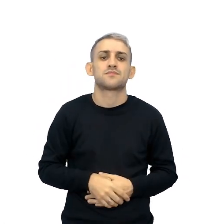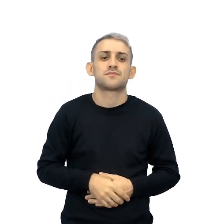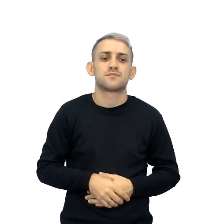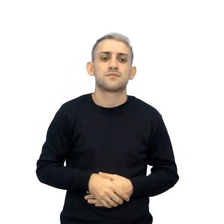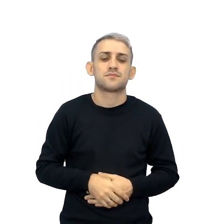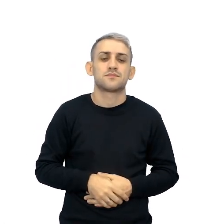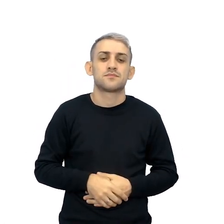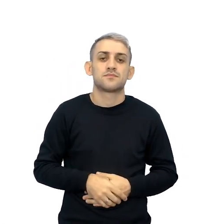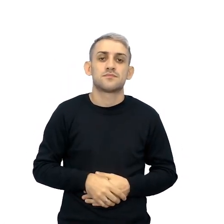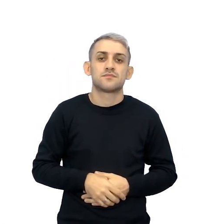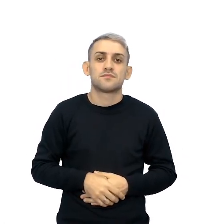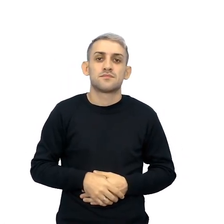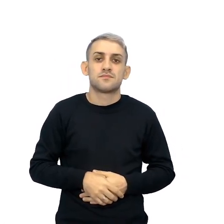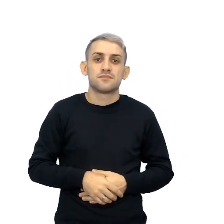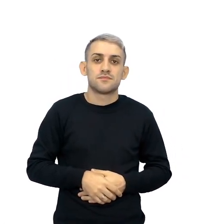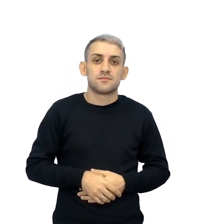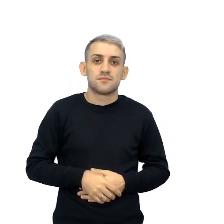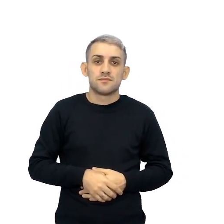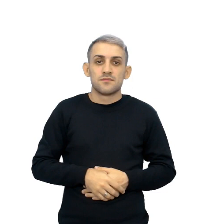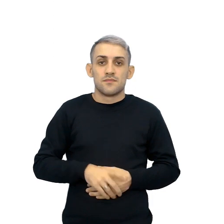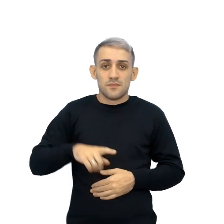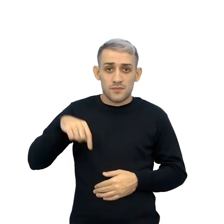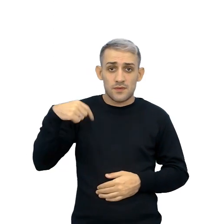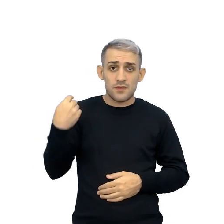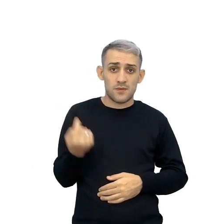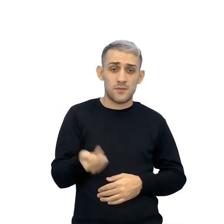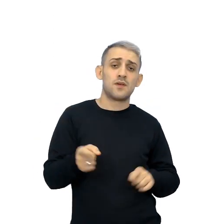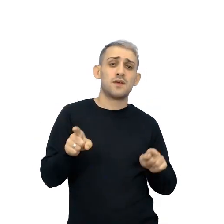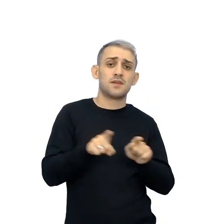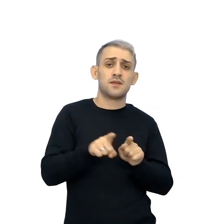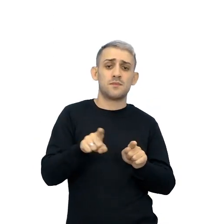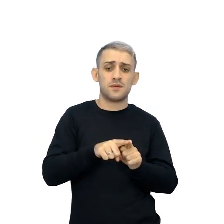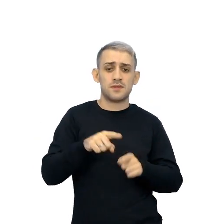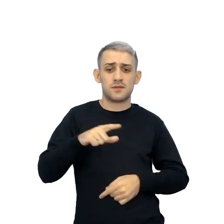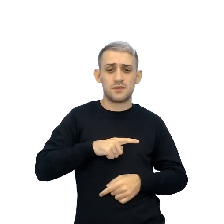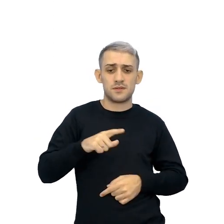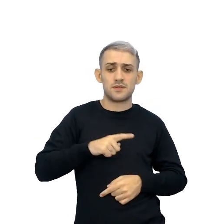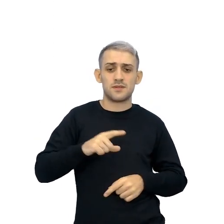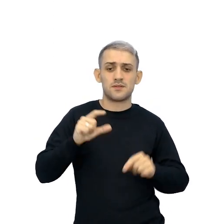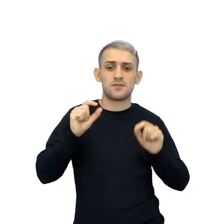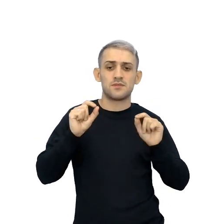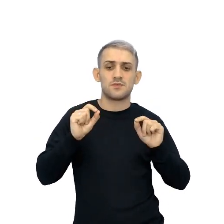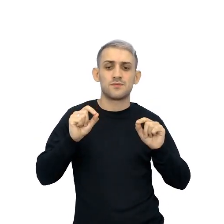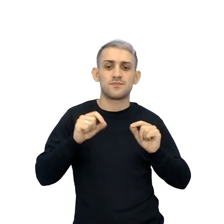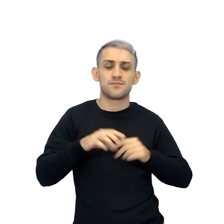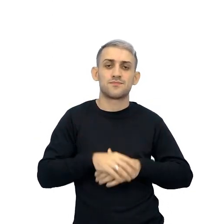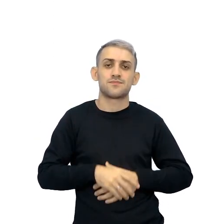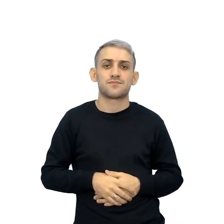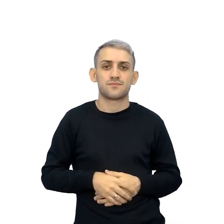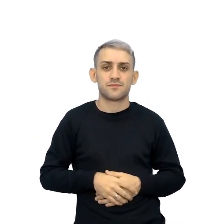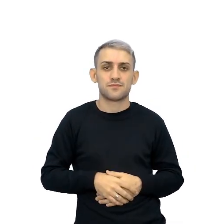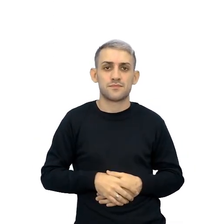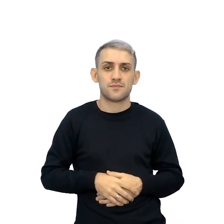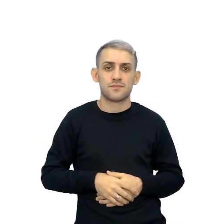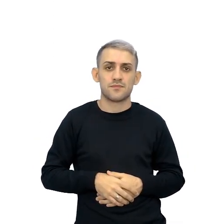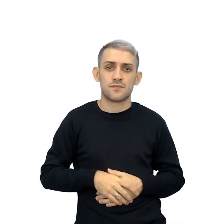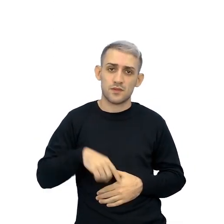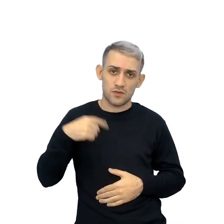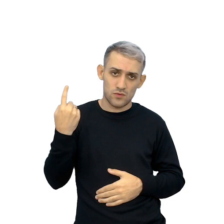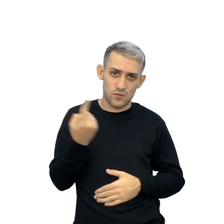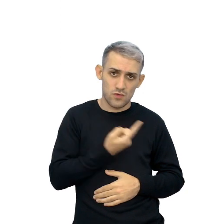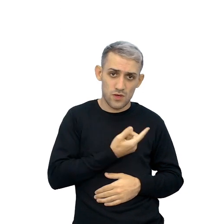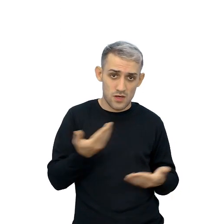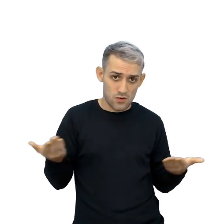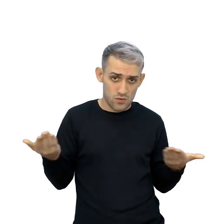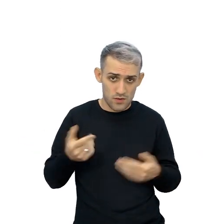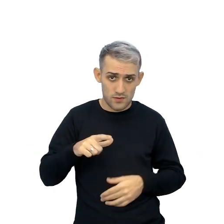saindo aqui dessas estruturas formais, da qual nós nos estruturamos, nós vamos passar para um